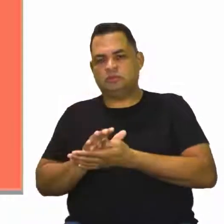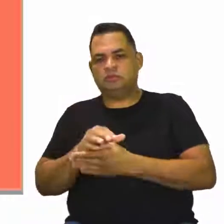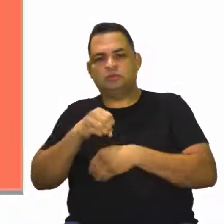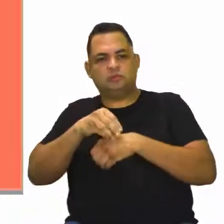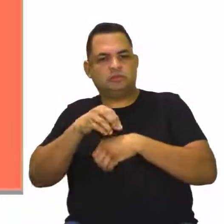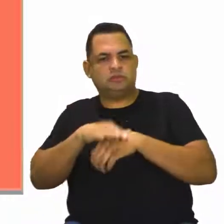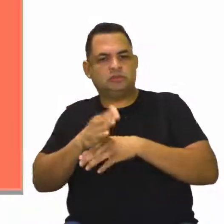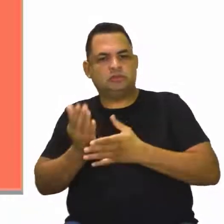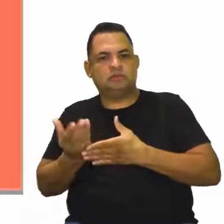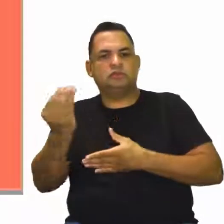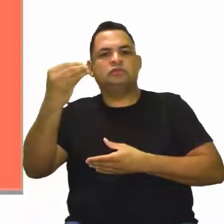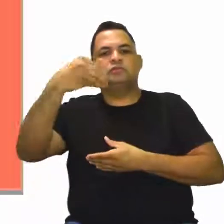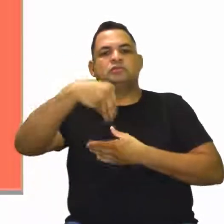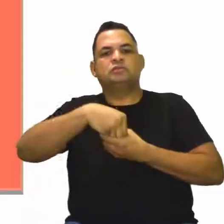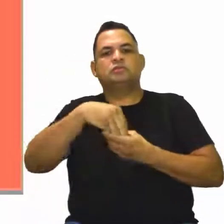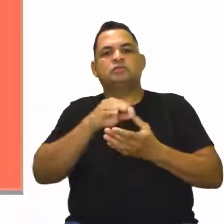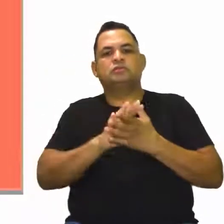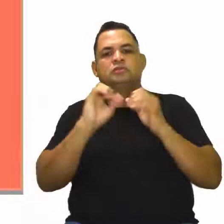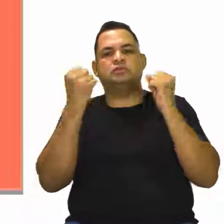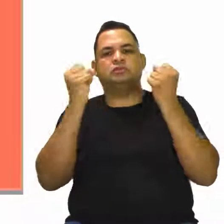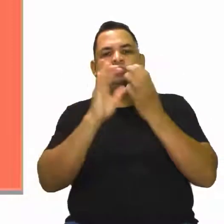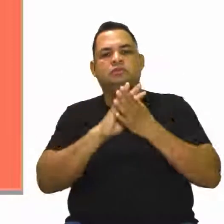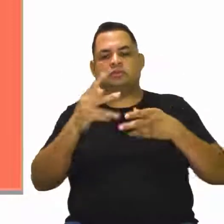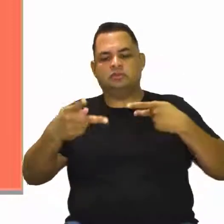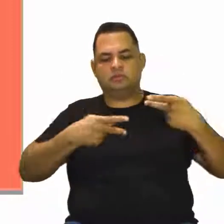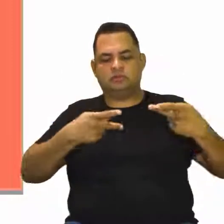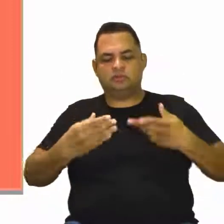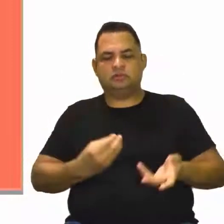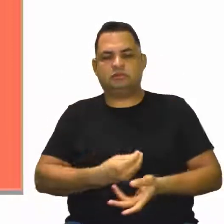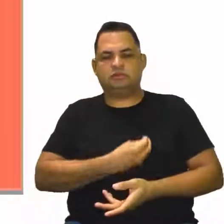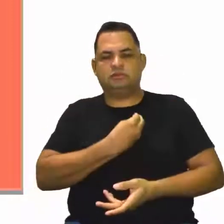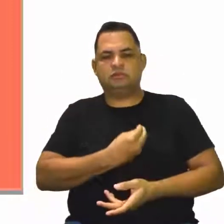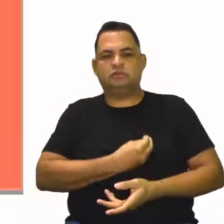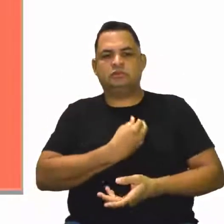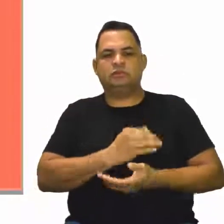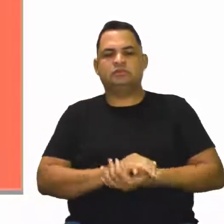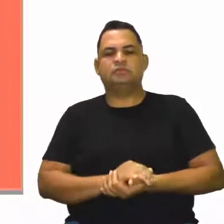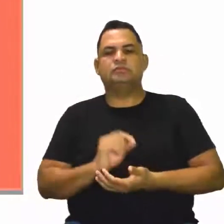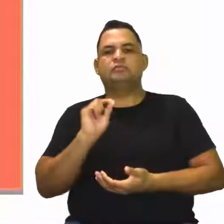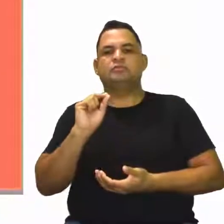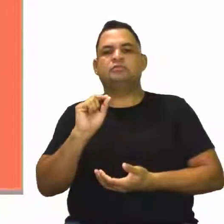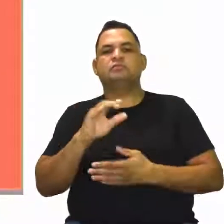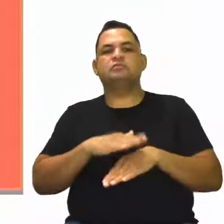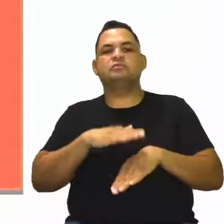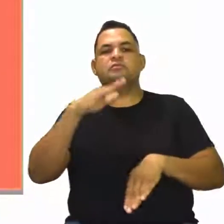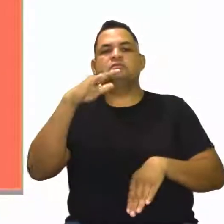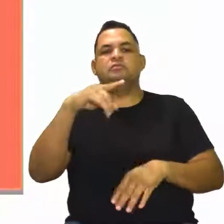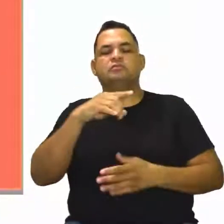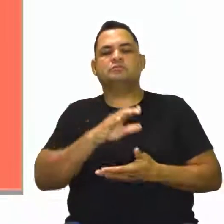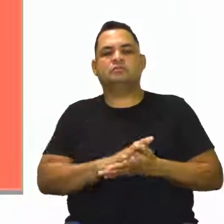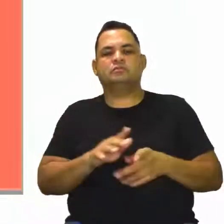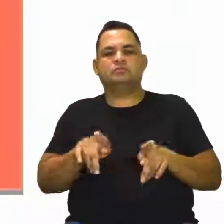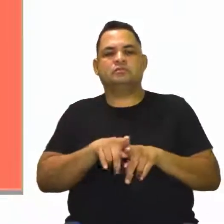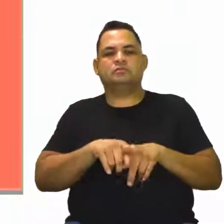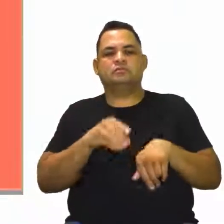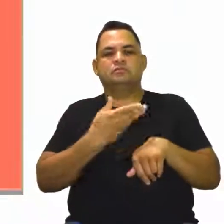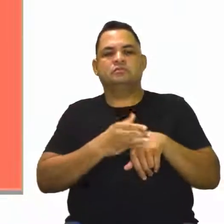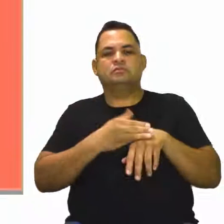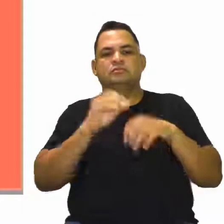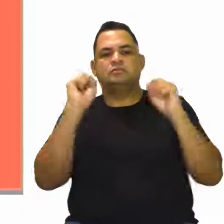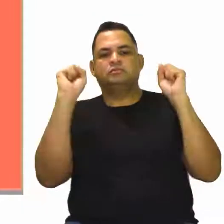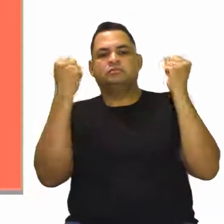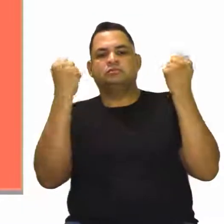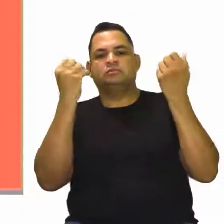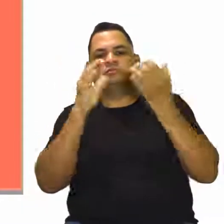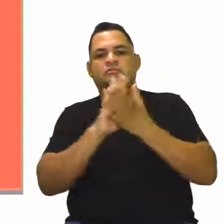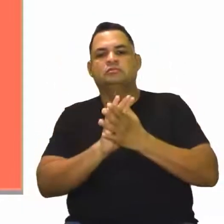né, de inserção da atividade física no projeto de vida. O que mais? Vamos falar também sobre as práticas que